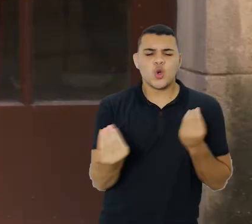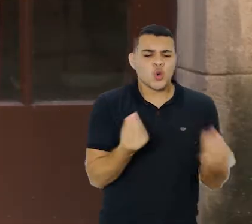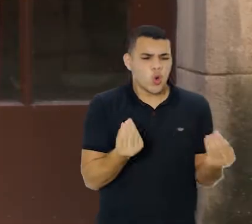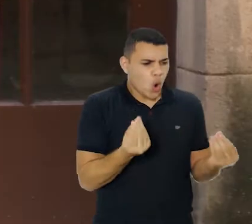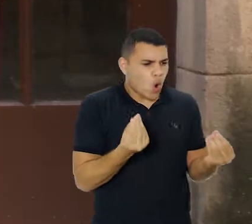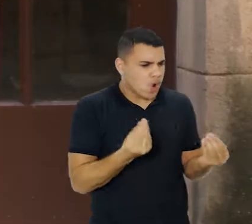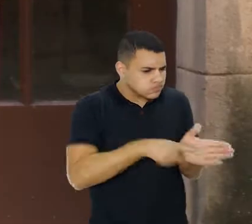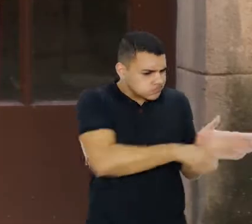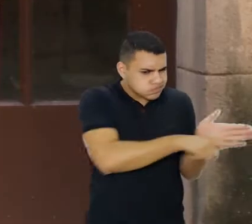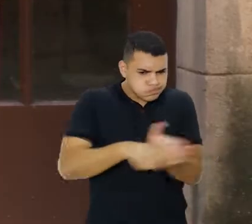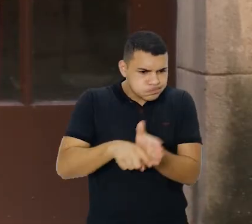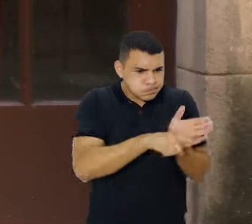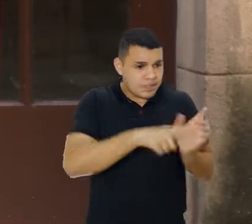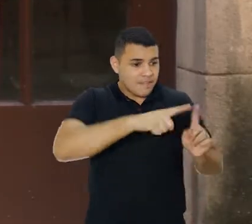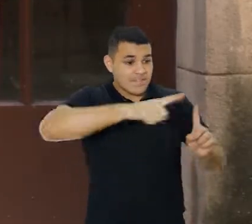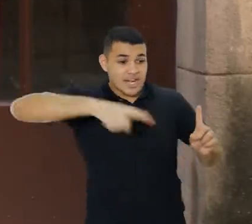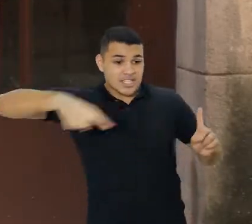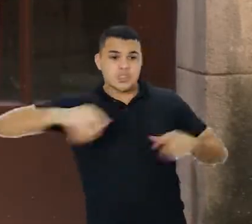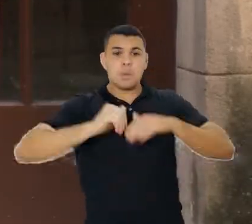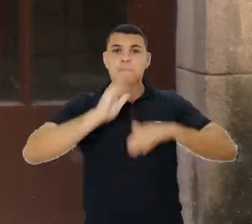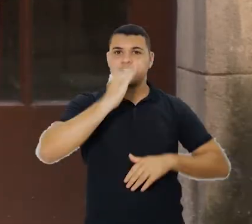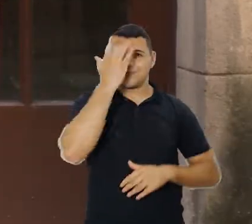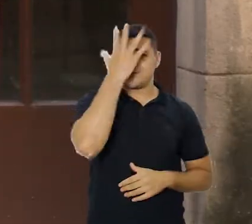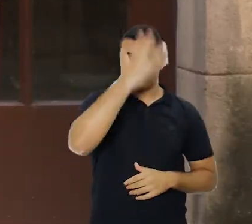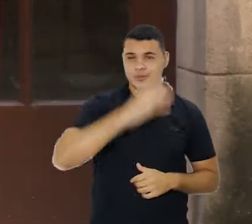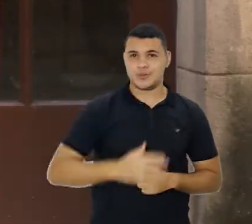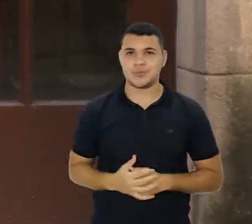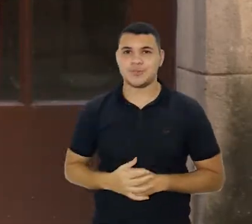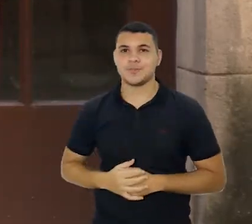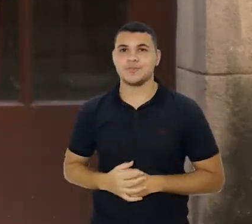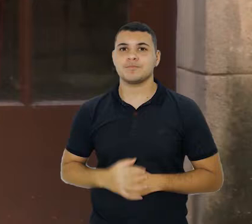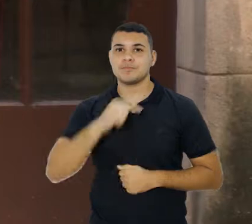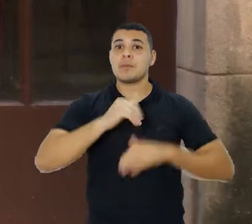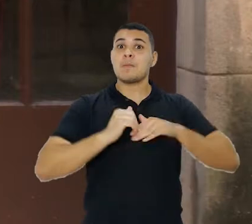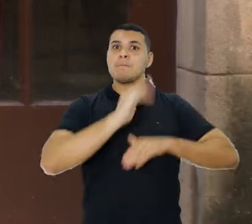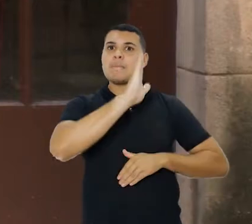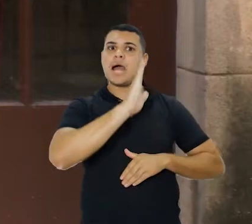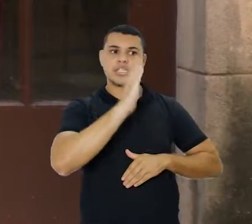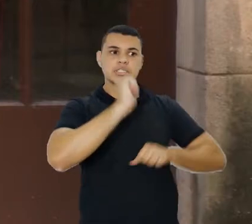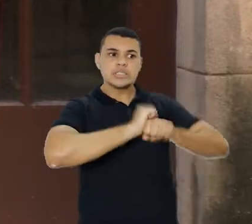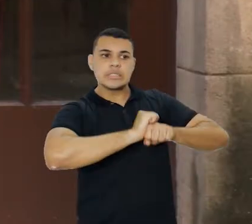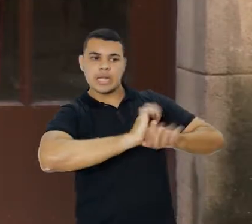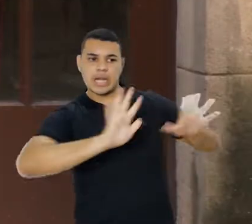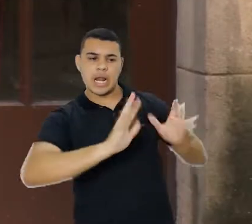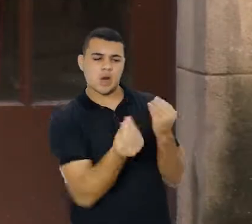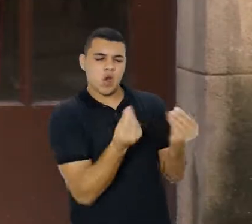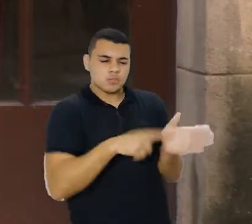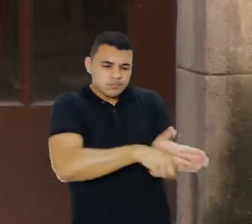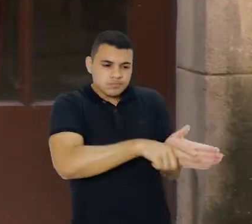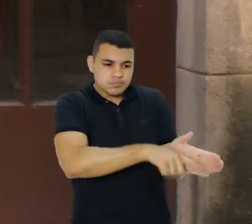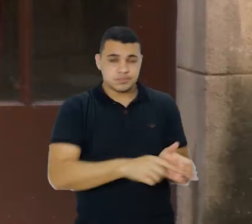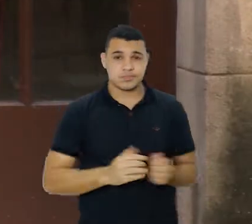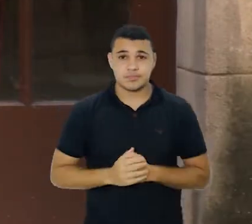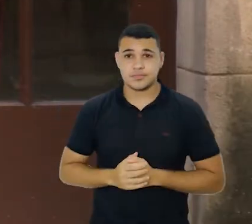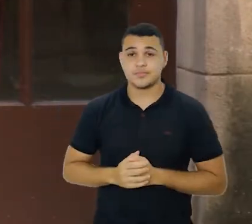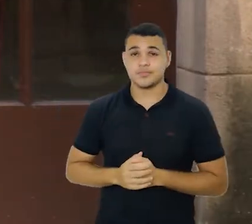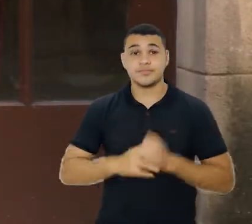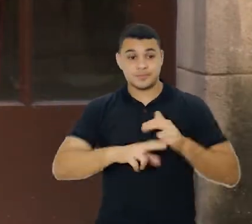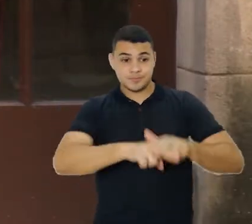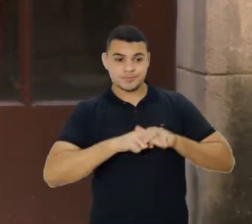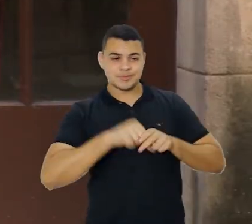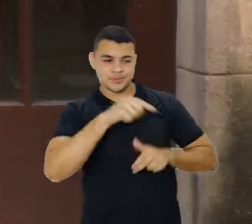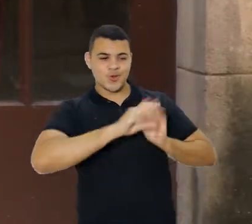desse número, dessa frequência, mais fácil, tá? Mais compreensível. Tá? A